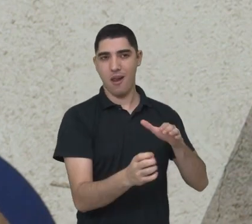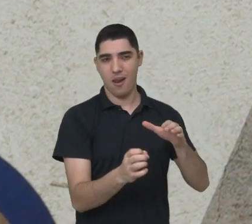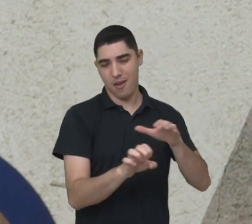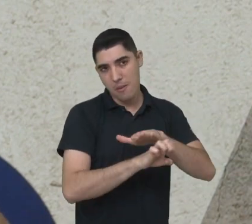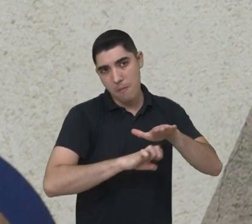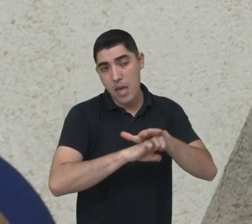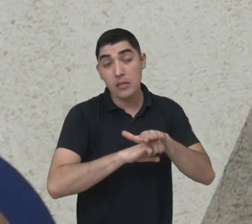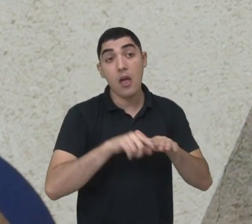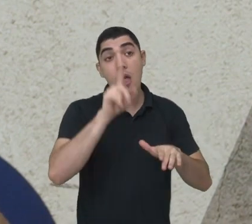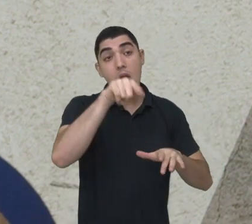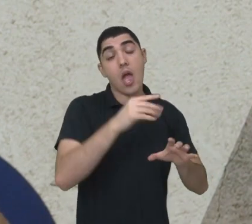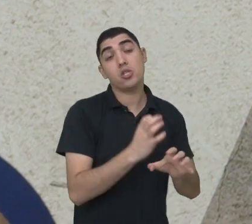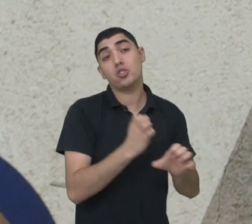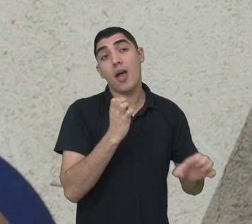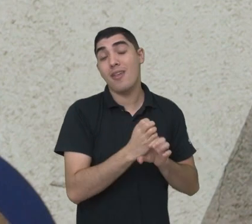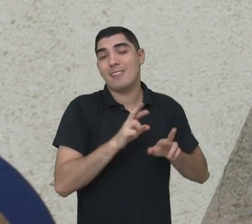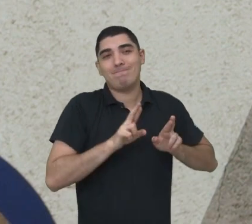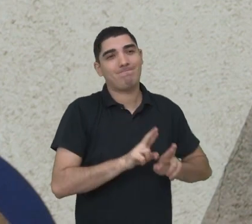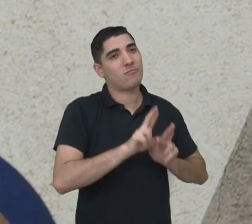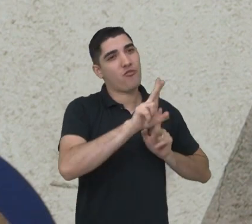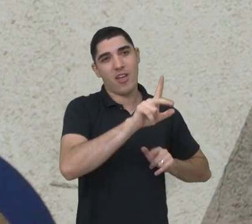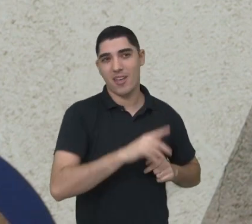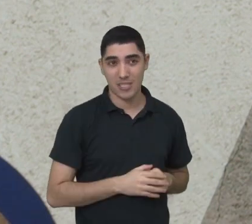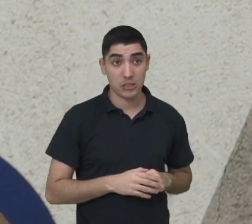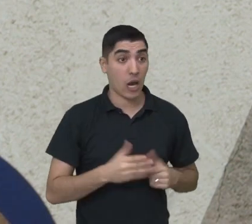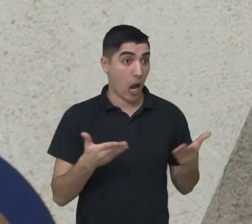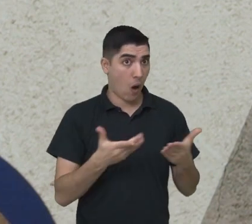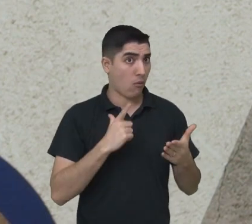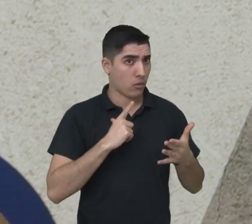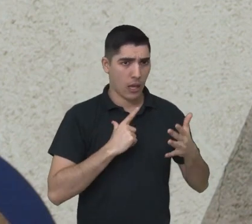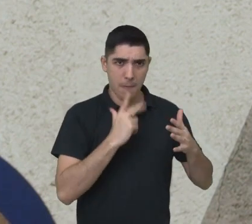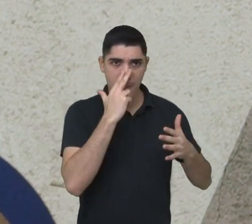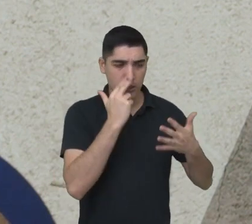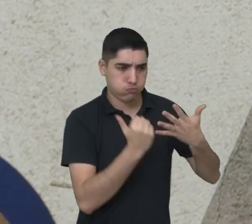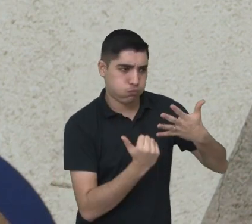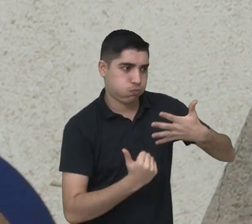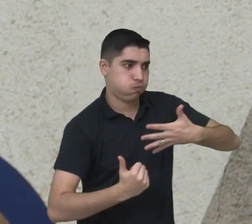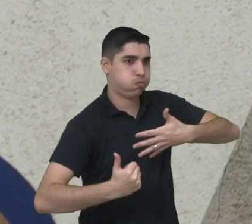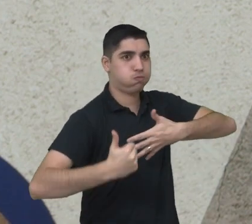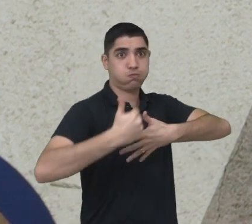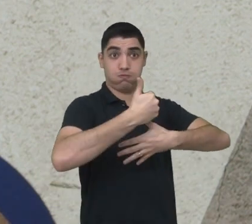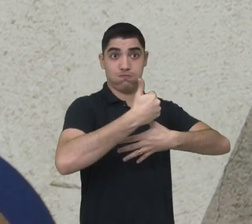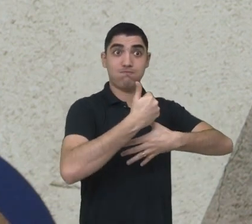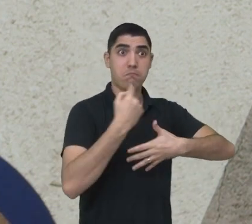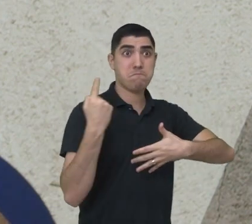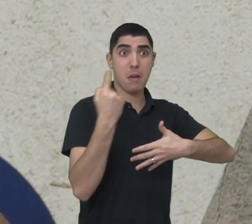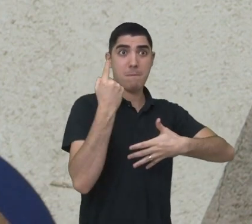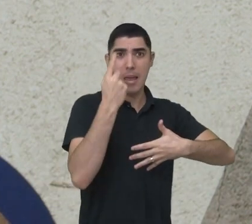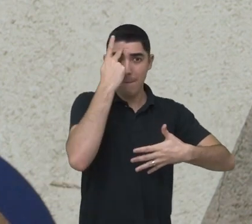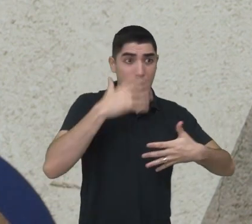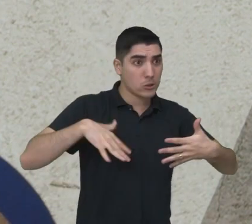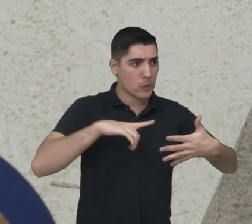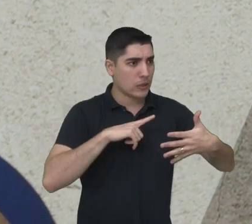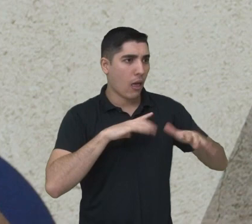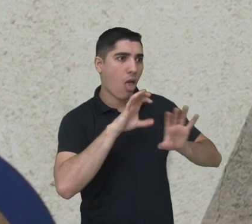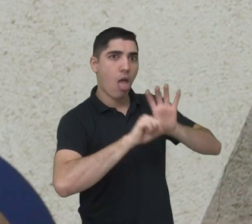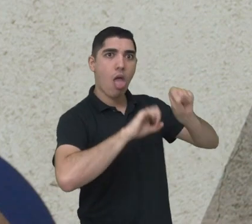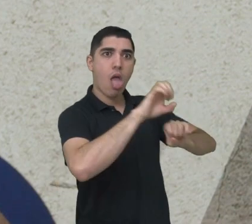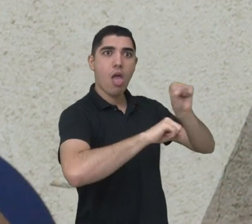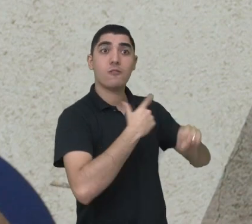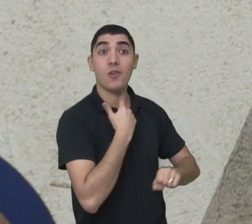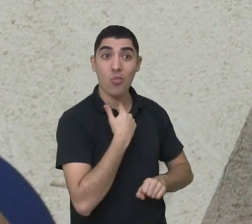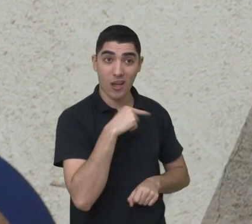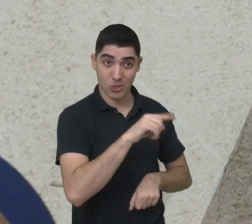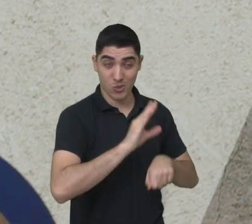uma engenharia totalmente diferente, né? É uma engenharia hoje que, né, está muito em alta, ele está, sabe, a procura